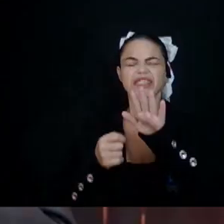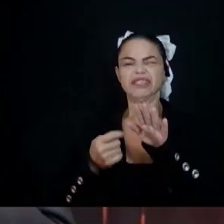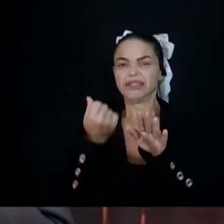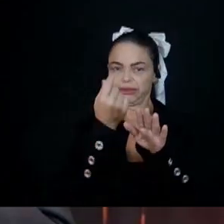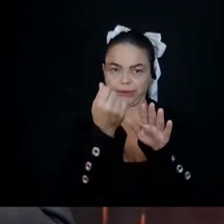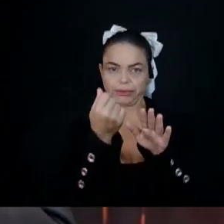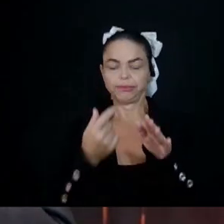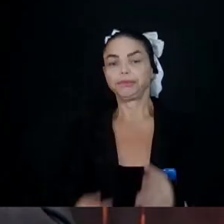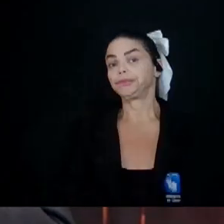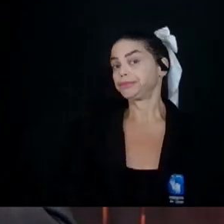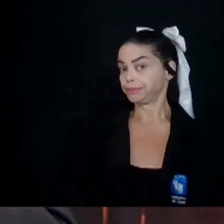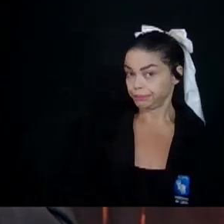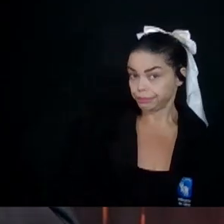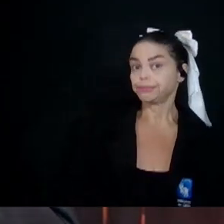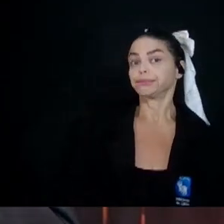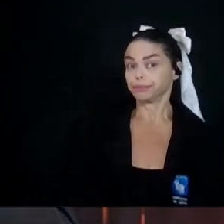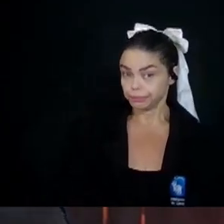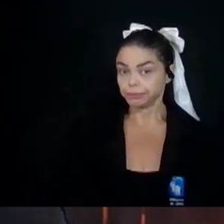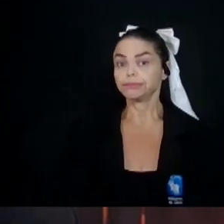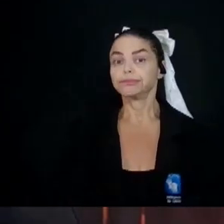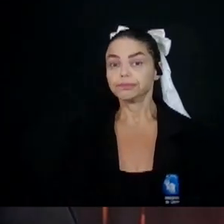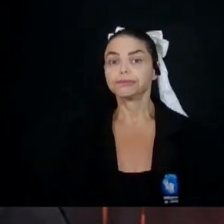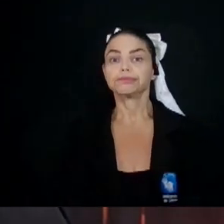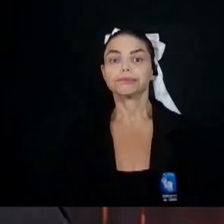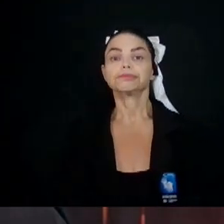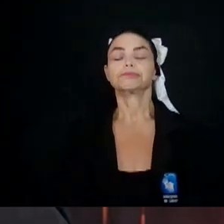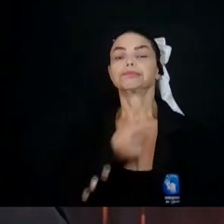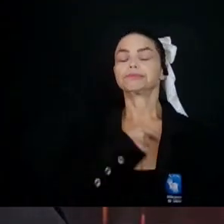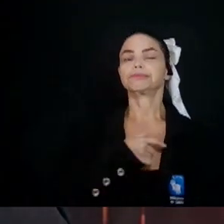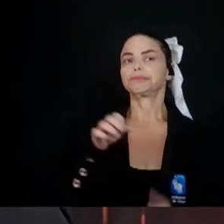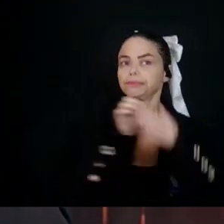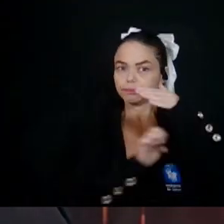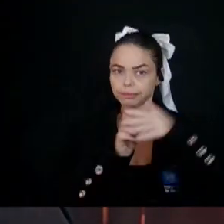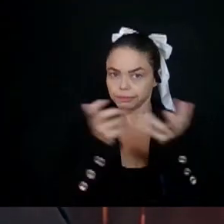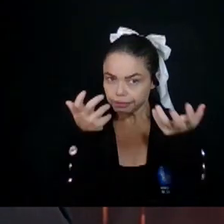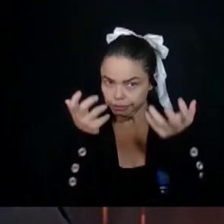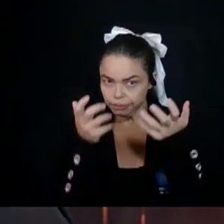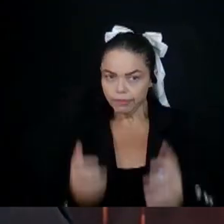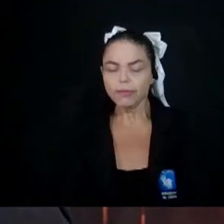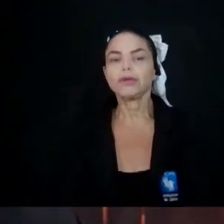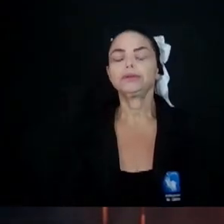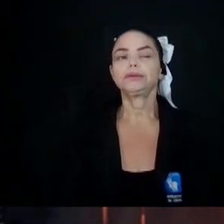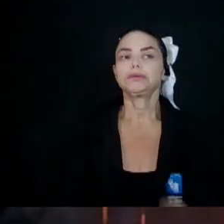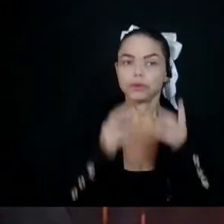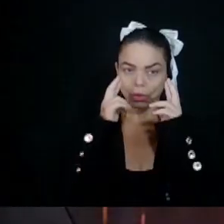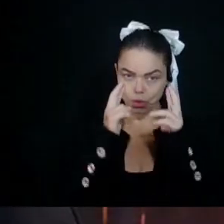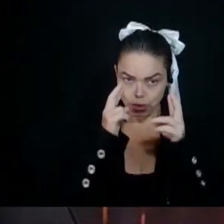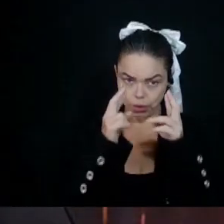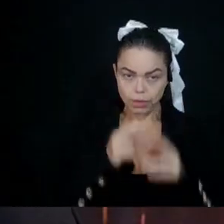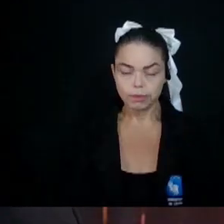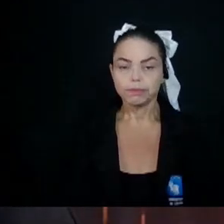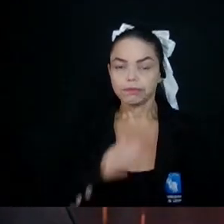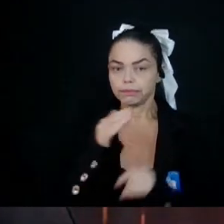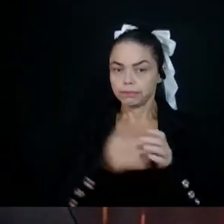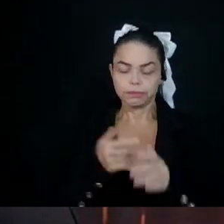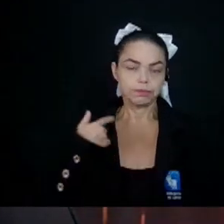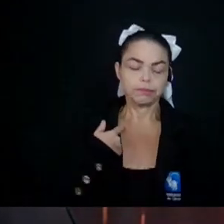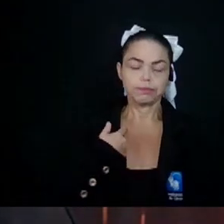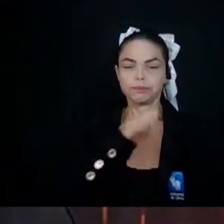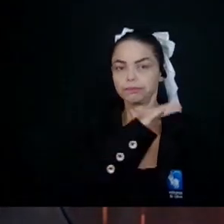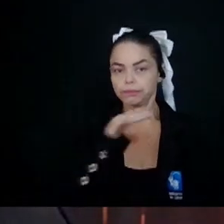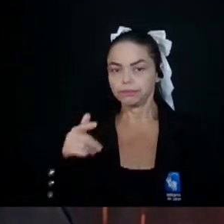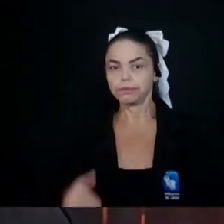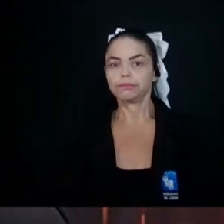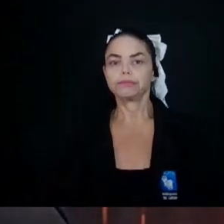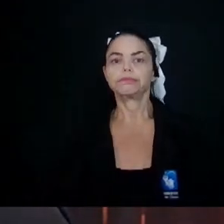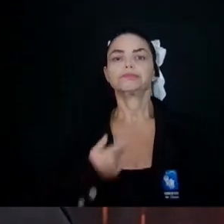esses algoritmos, o que essas empresas querem? Essas empresas querem que todos nós, não só as crianças, mas todos nós fiquemos